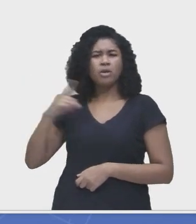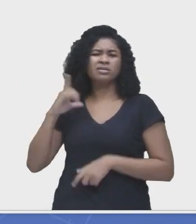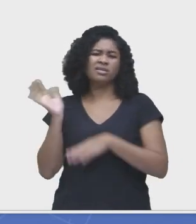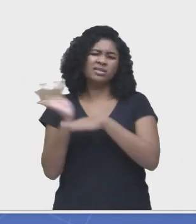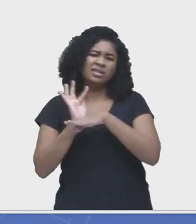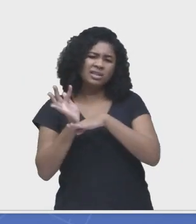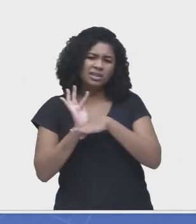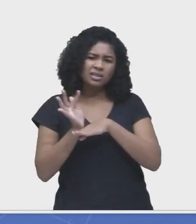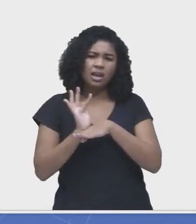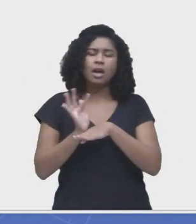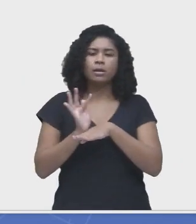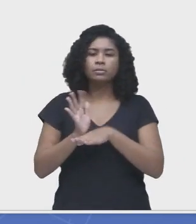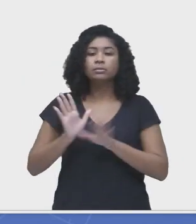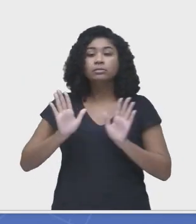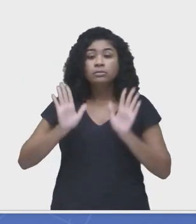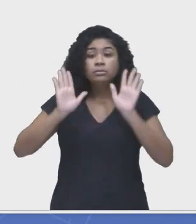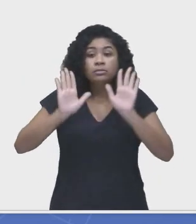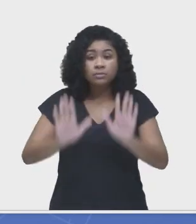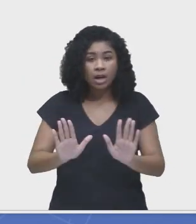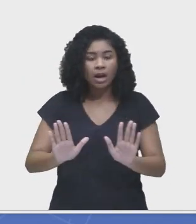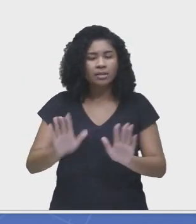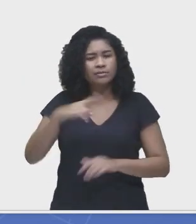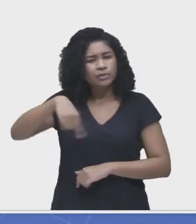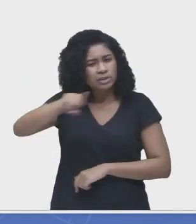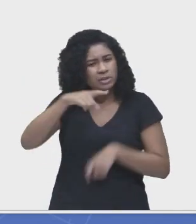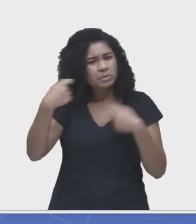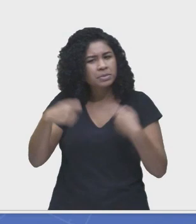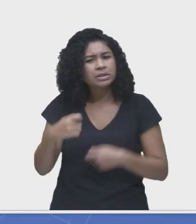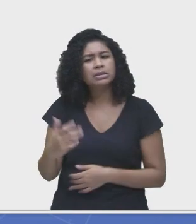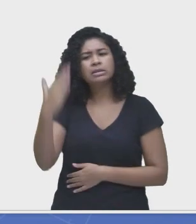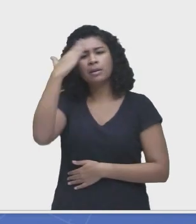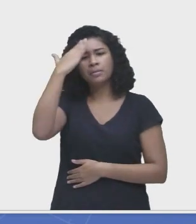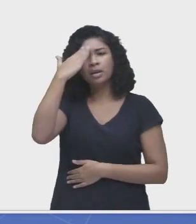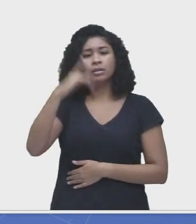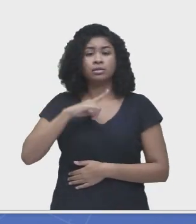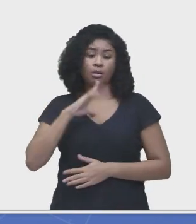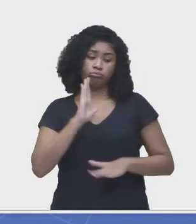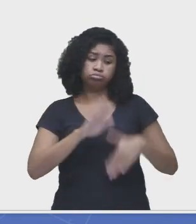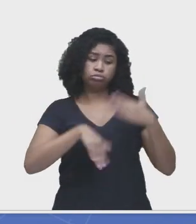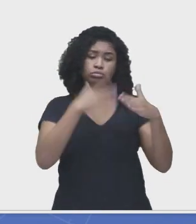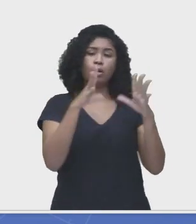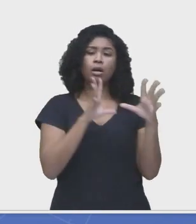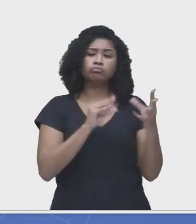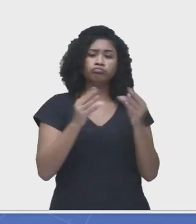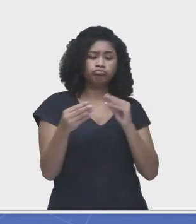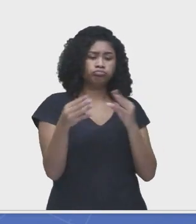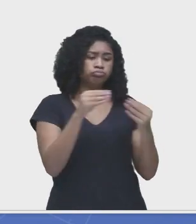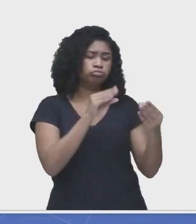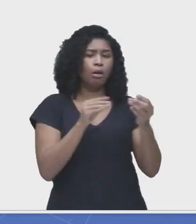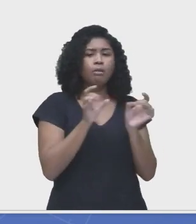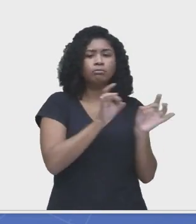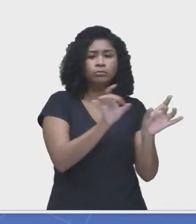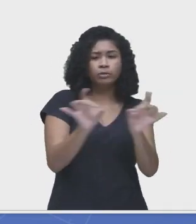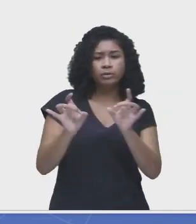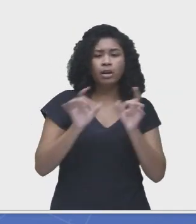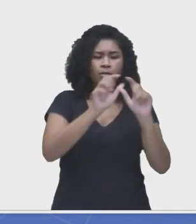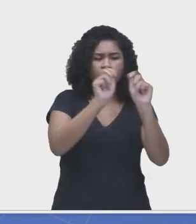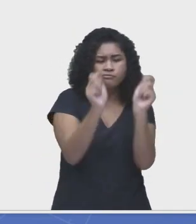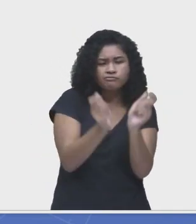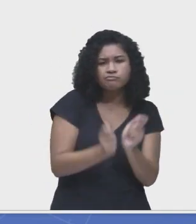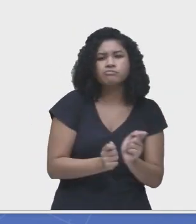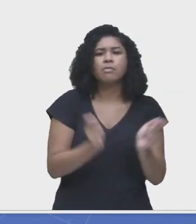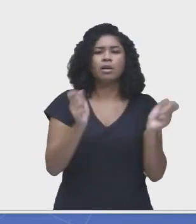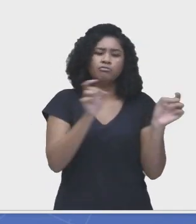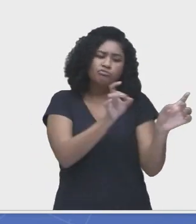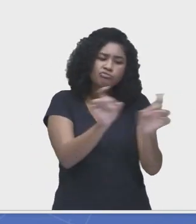mas é importante que vocês saibam que também eles se desenvolveram muito no artesanato. O artesanato deles era muito importante, assim como os fenícios,